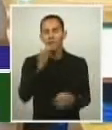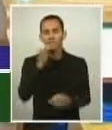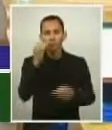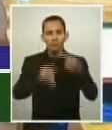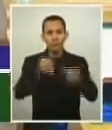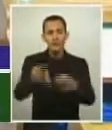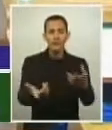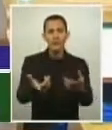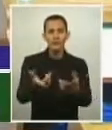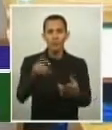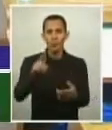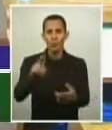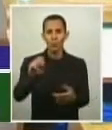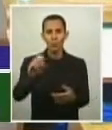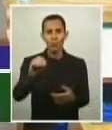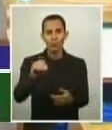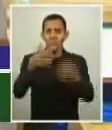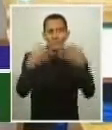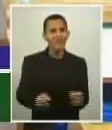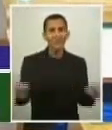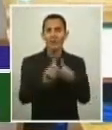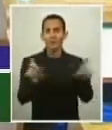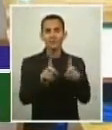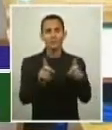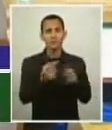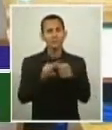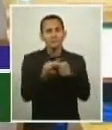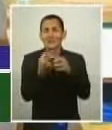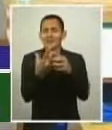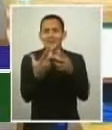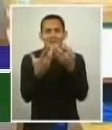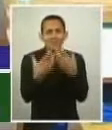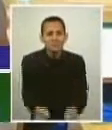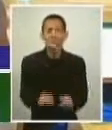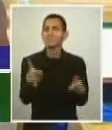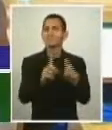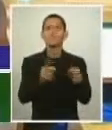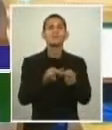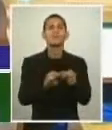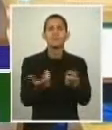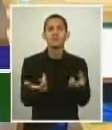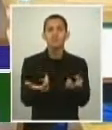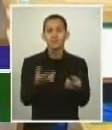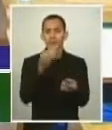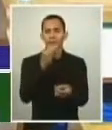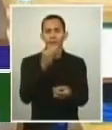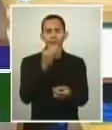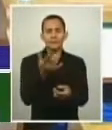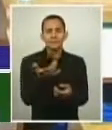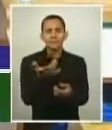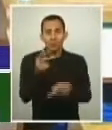plano político o sono não aceitava isso porque ele não aceitava isso é porque